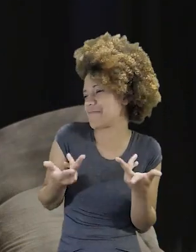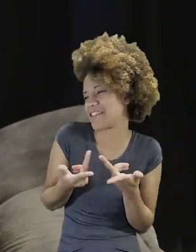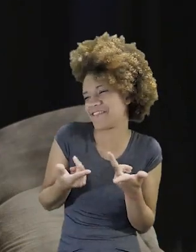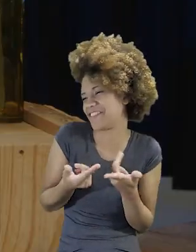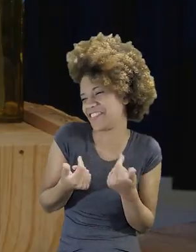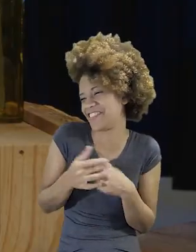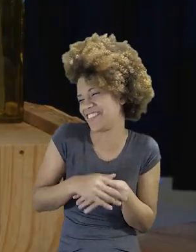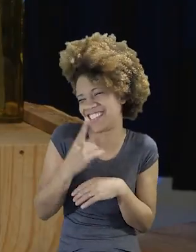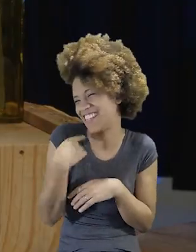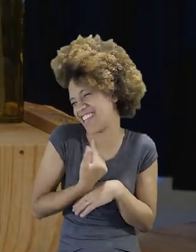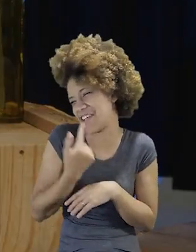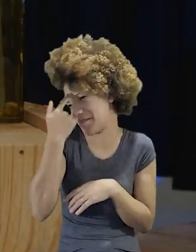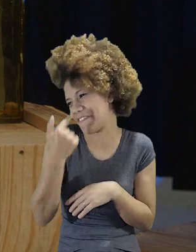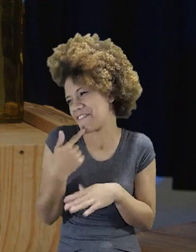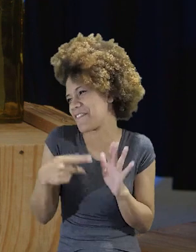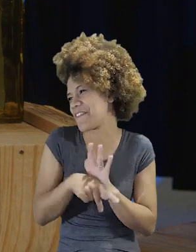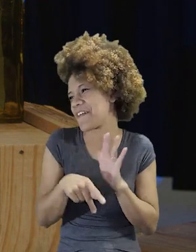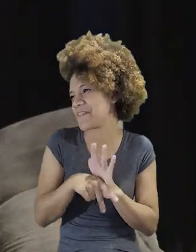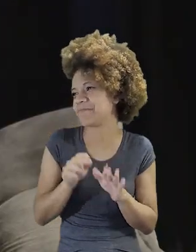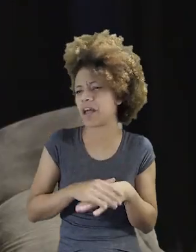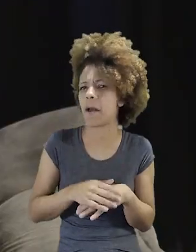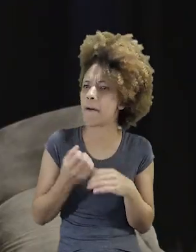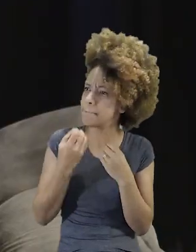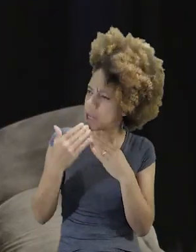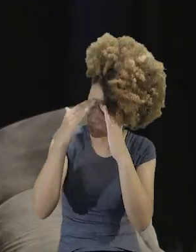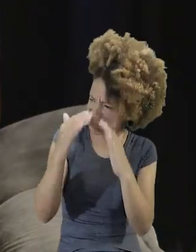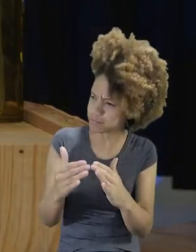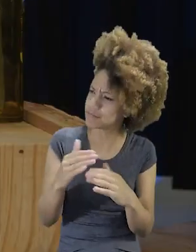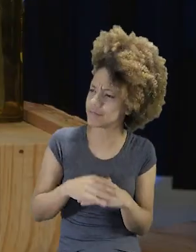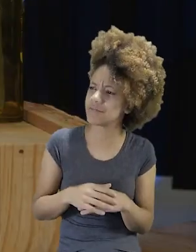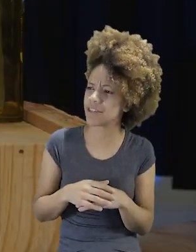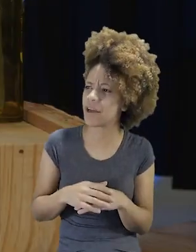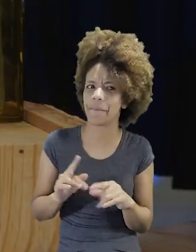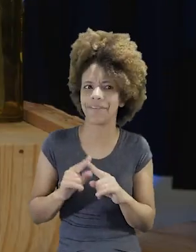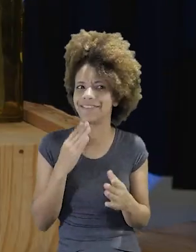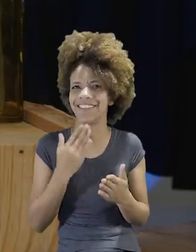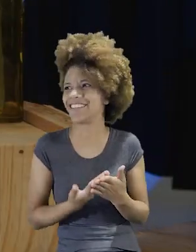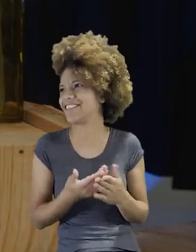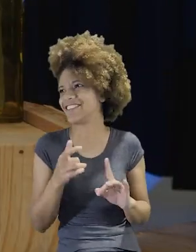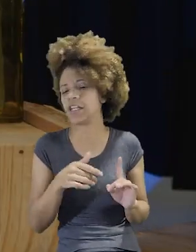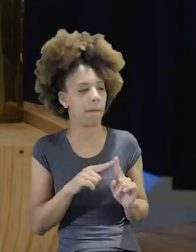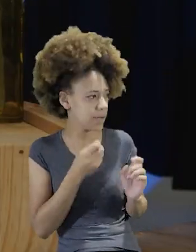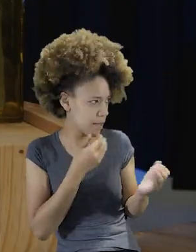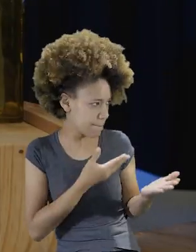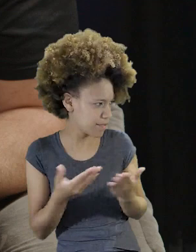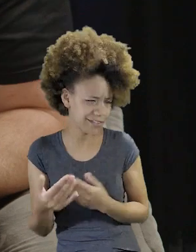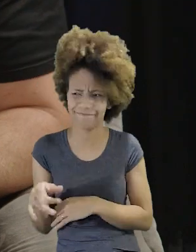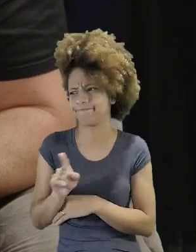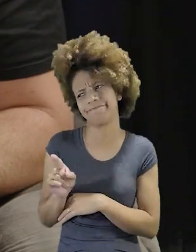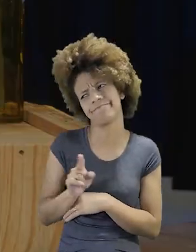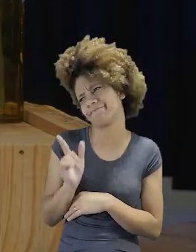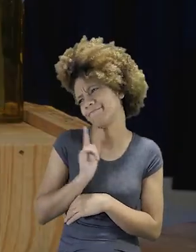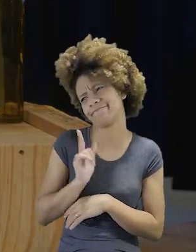e assim é ir lá é a cara deles assim mas eles são bem respeitosos assim você vê que os cara tão desacreditando